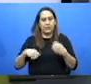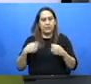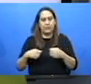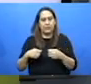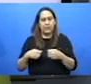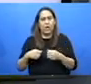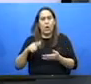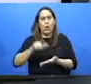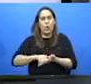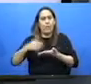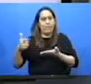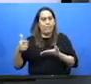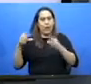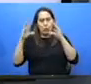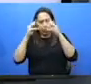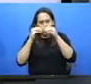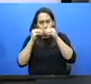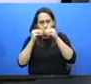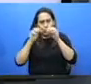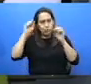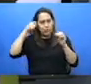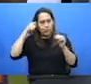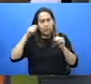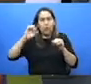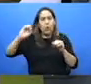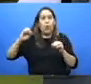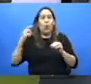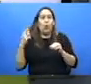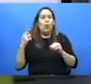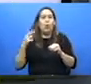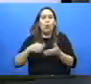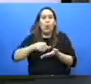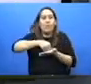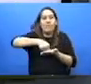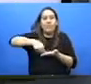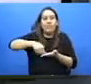um clips. Pode ser clips ou uma fita que dê para pregar.